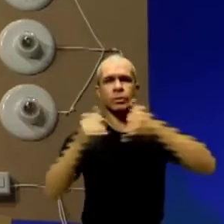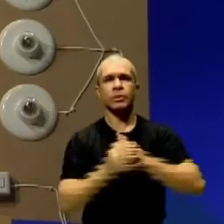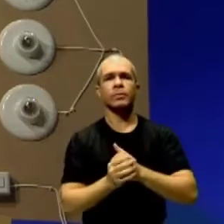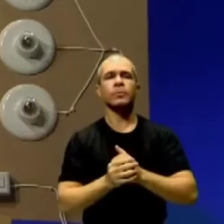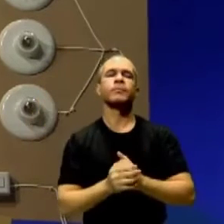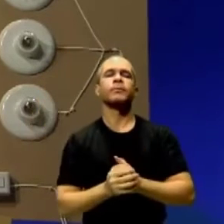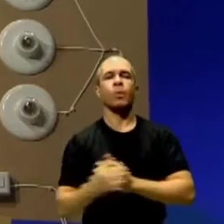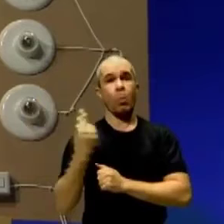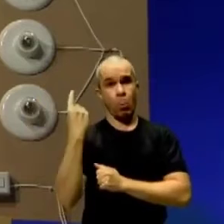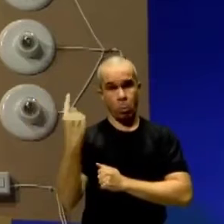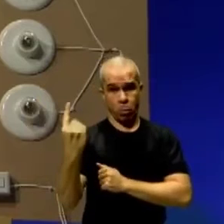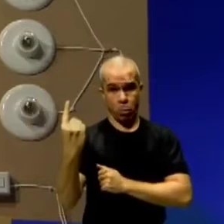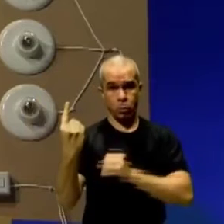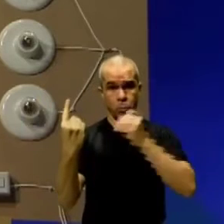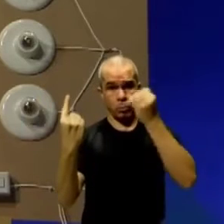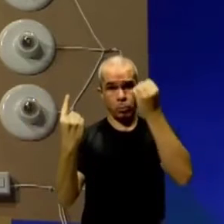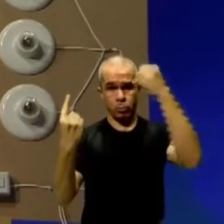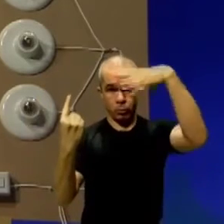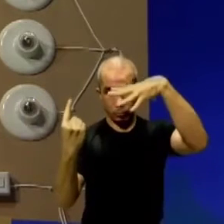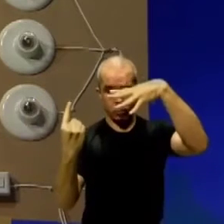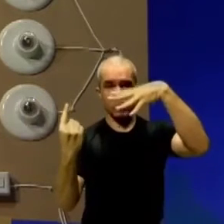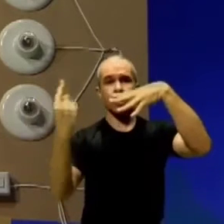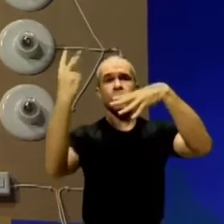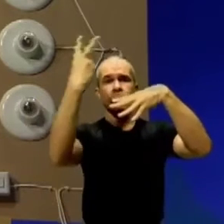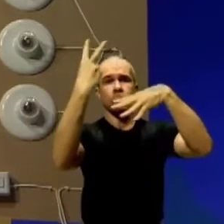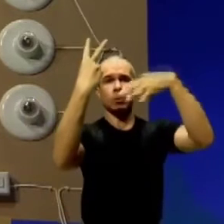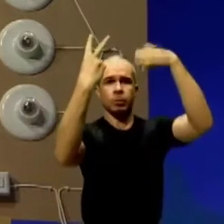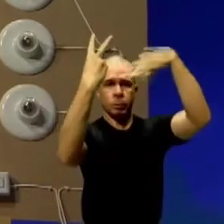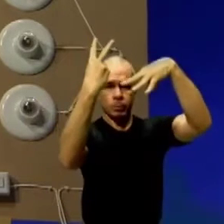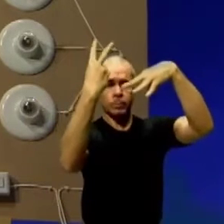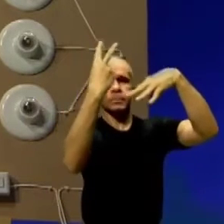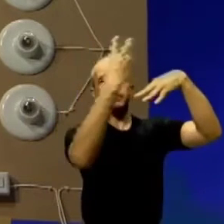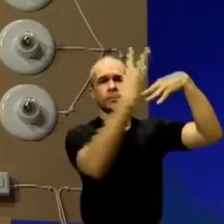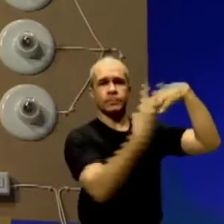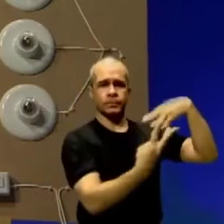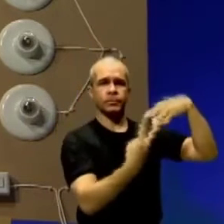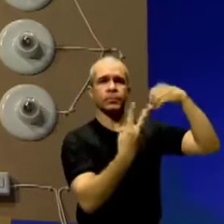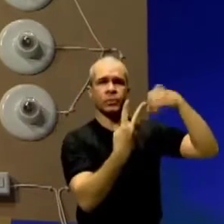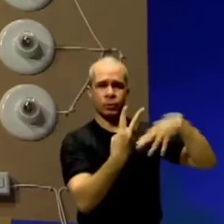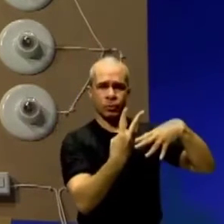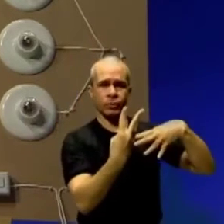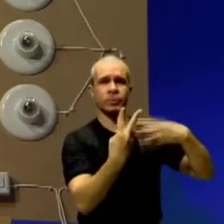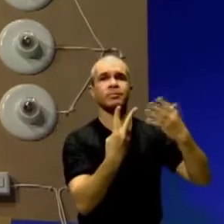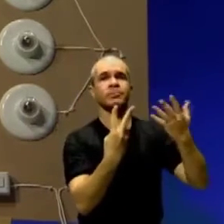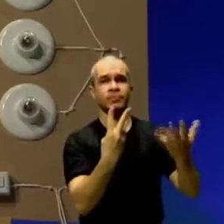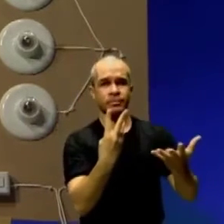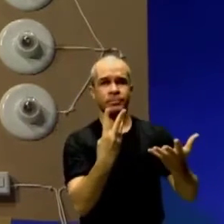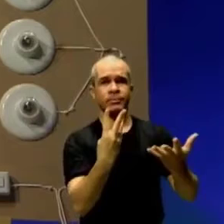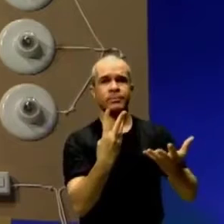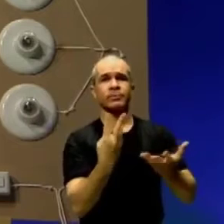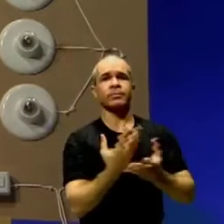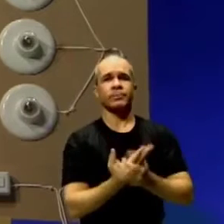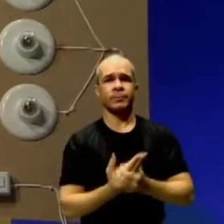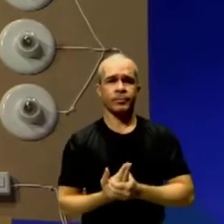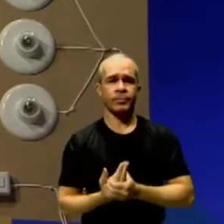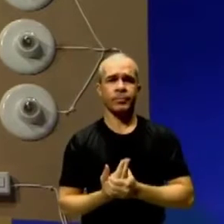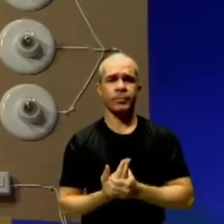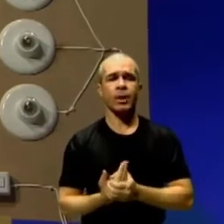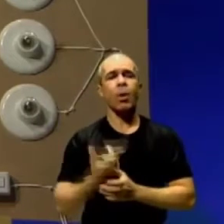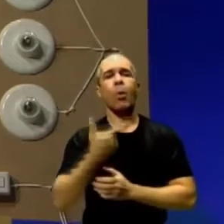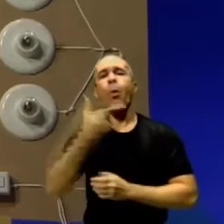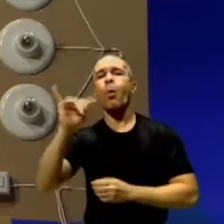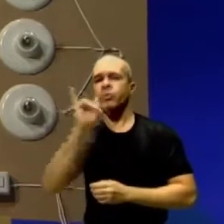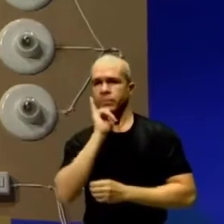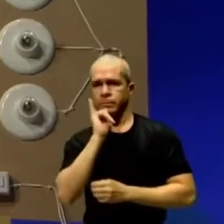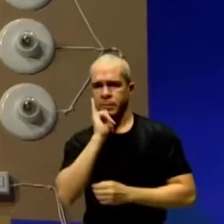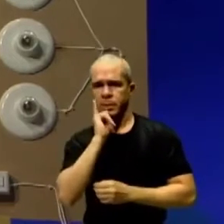passa pelo resistor 1, que é a lâmpada 1, passa pelo resistor 2, que é a lâmpada 2, e passa pelo resistor 3, que é a minha lâmpada 3. Um outro